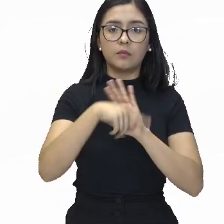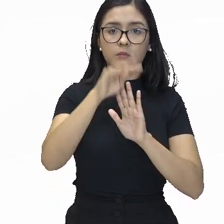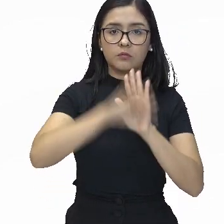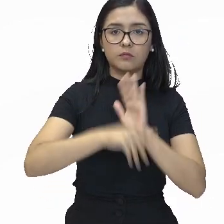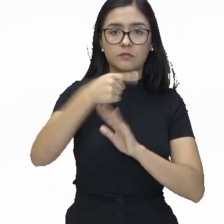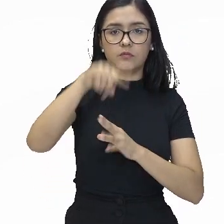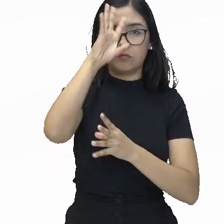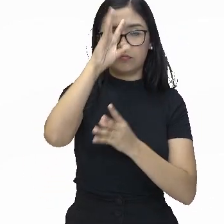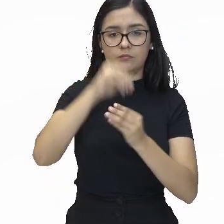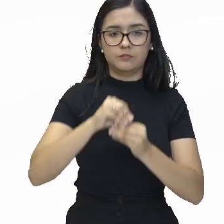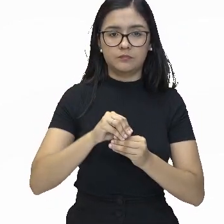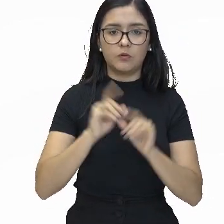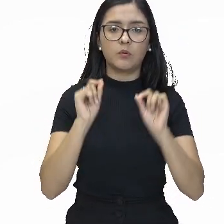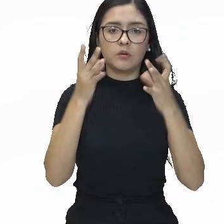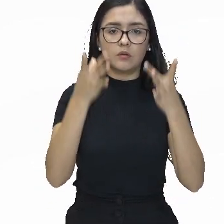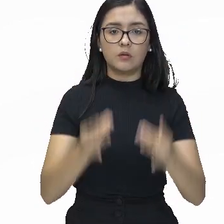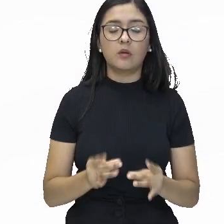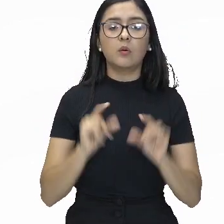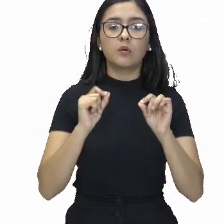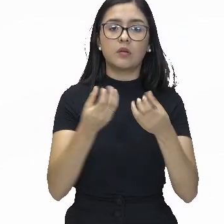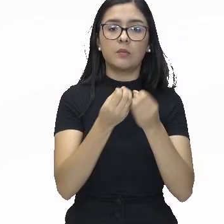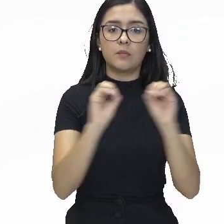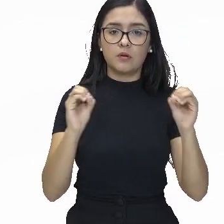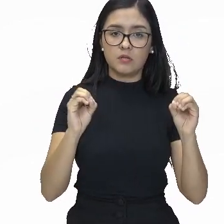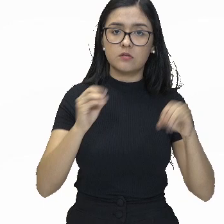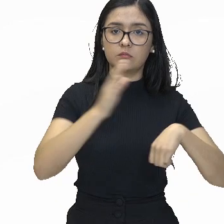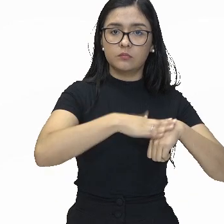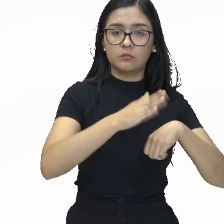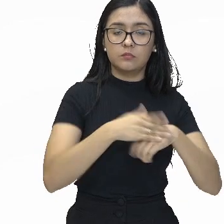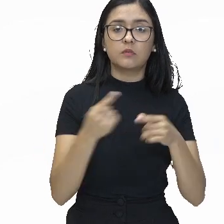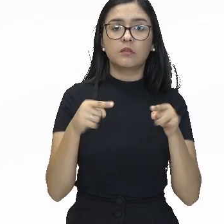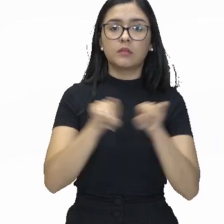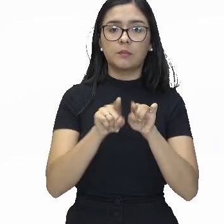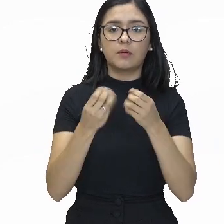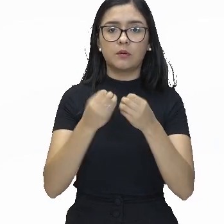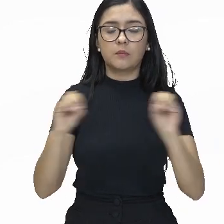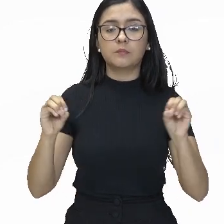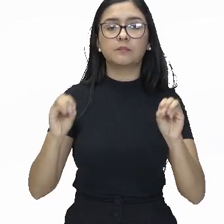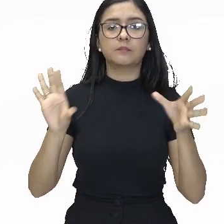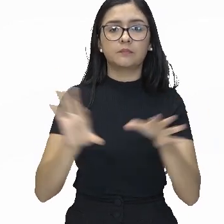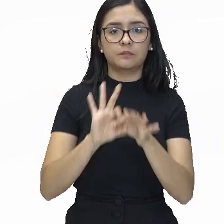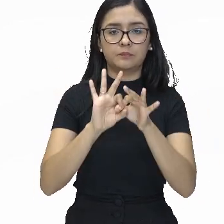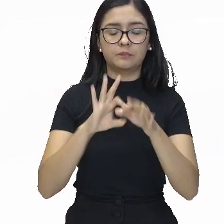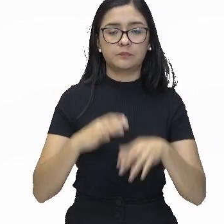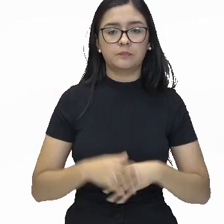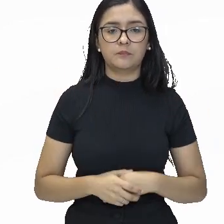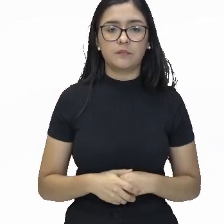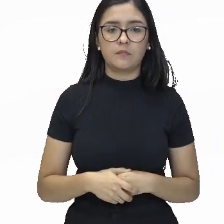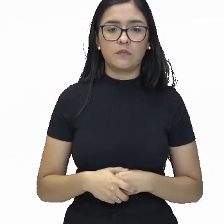vocês entenderem o que é uma oração coordenada e uma oração subordinada.